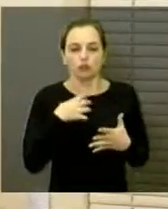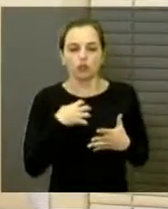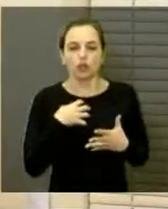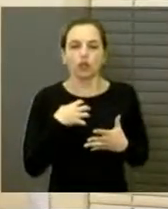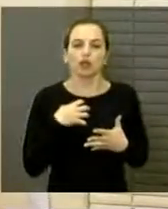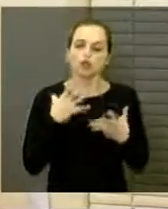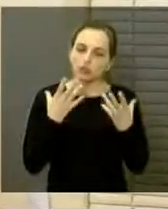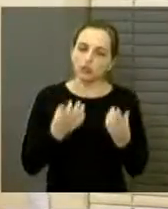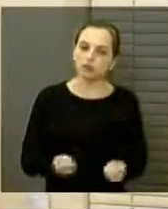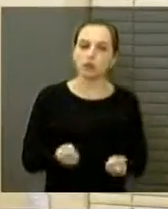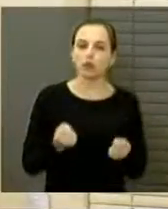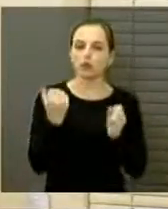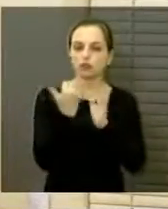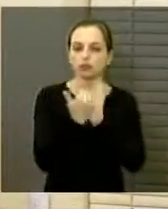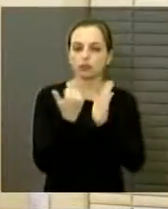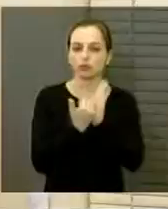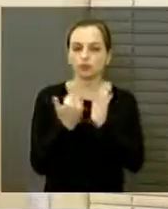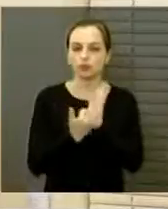adotadas pelo